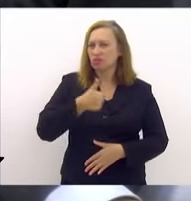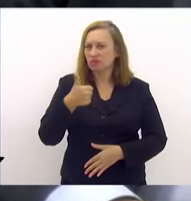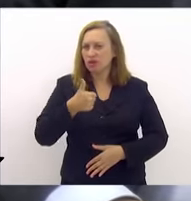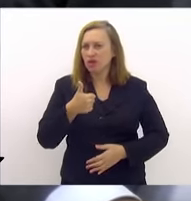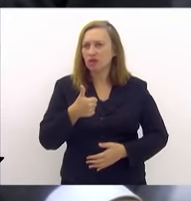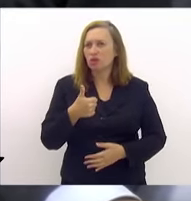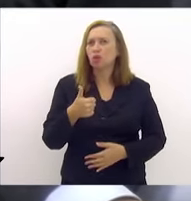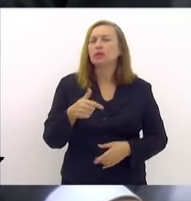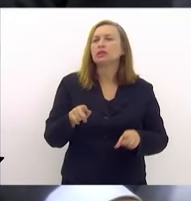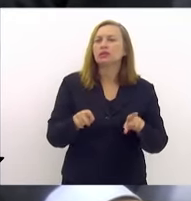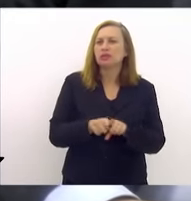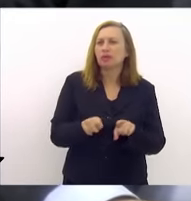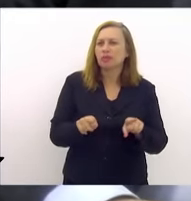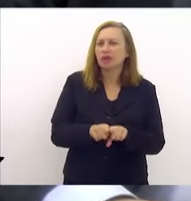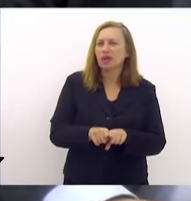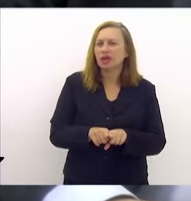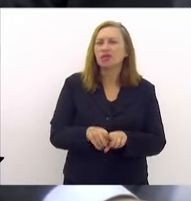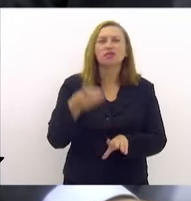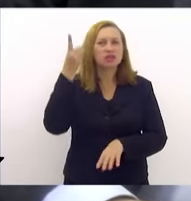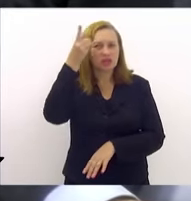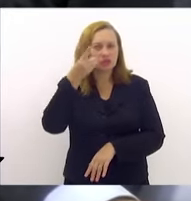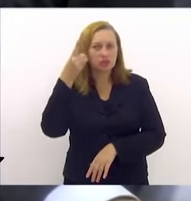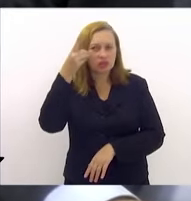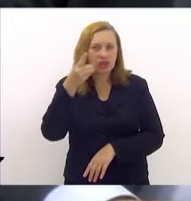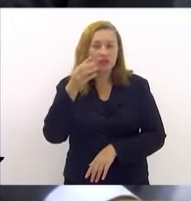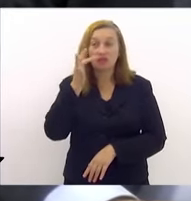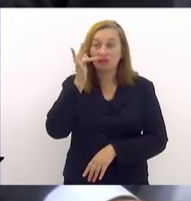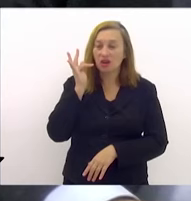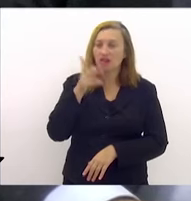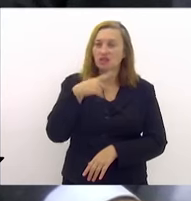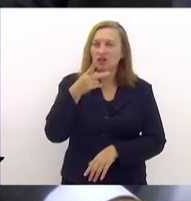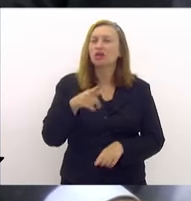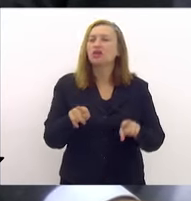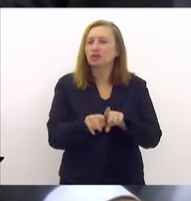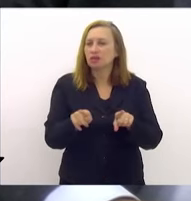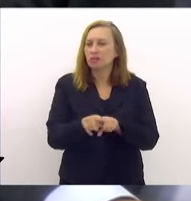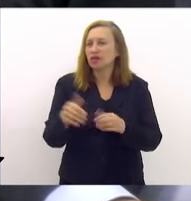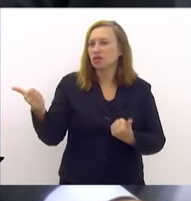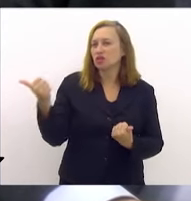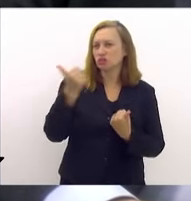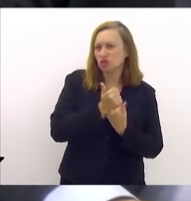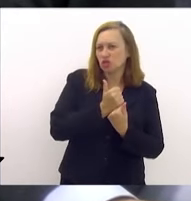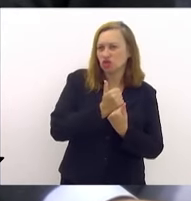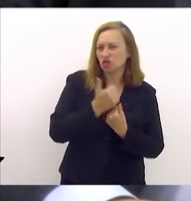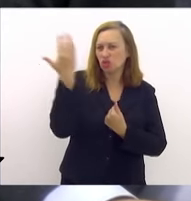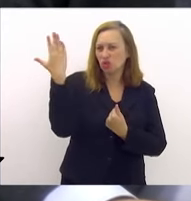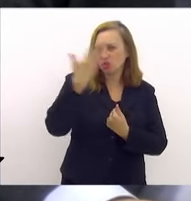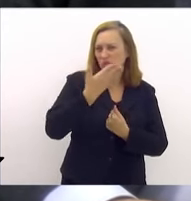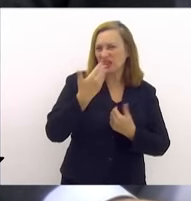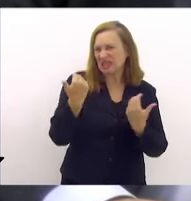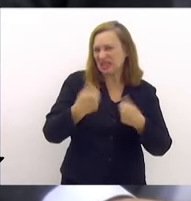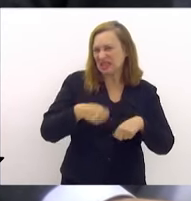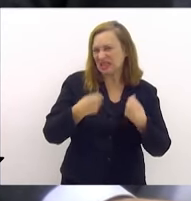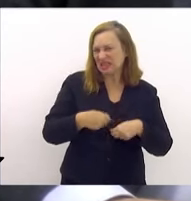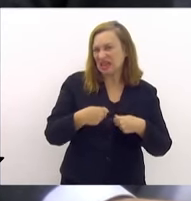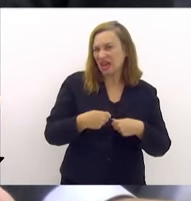e que também o deputado Flávio mencionou, eu também substituiria essa questão do comprovadamente carentes